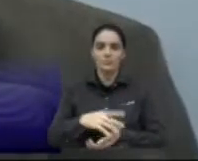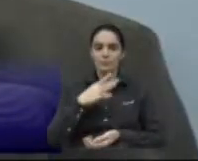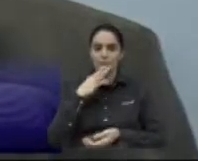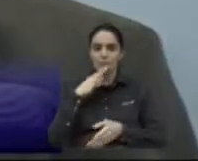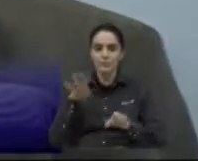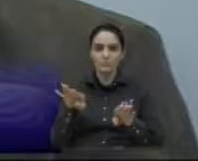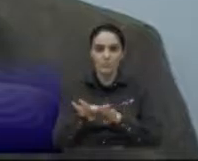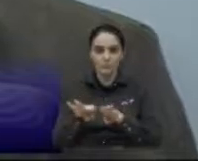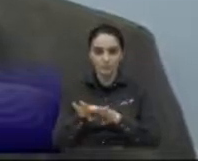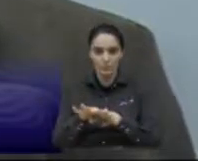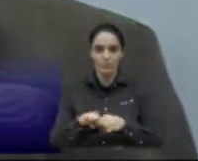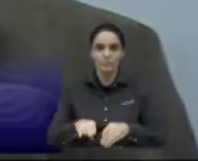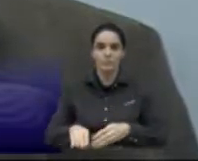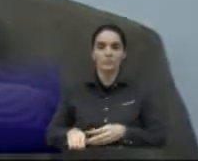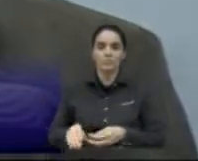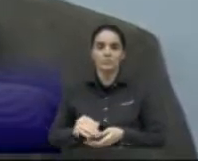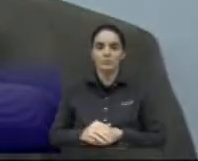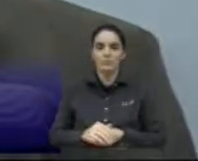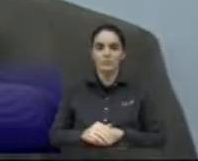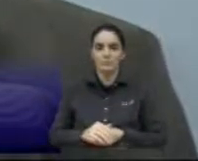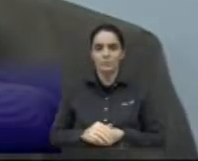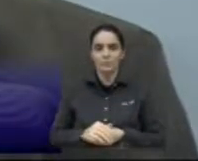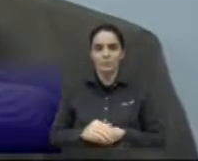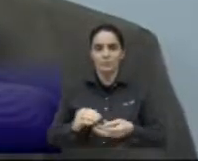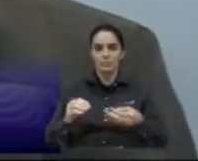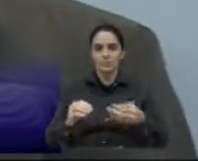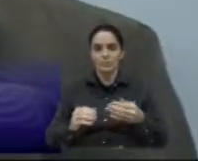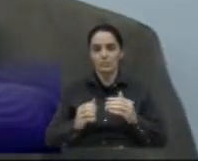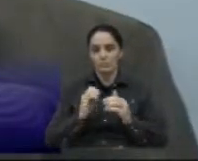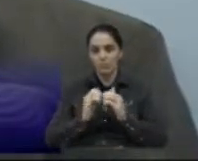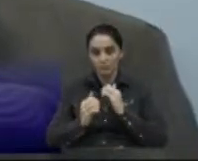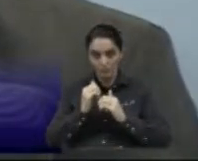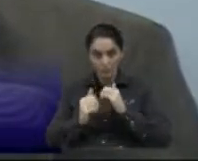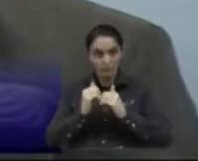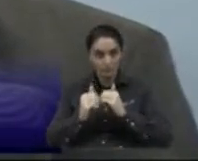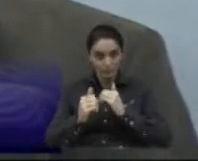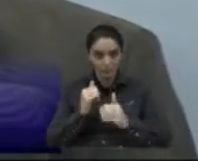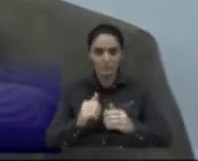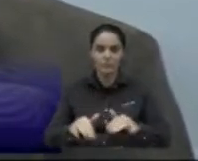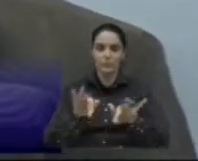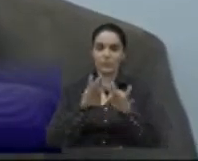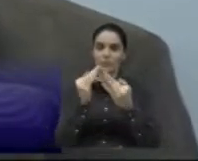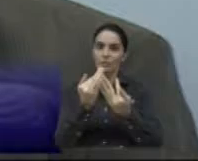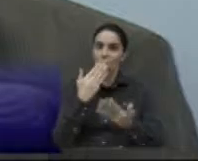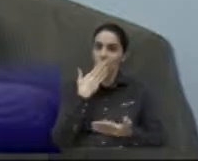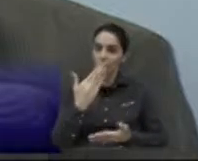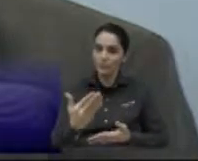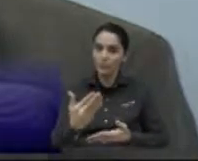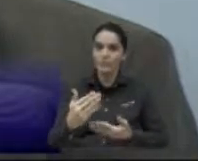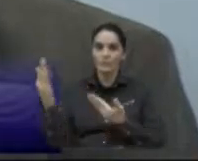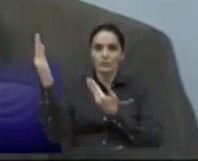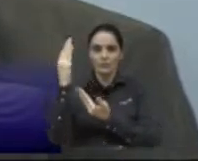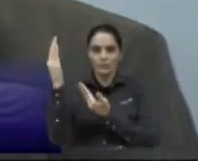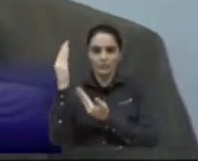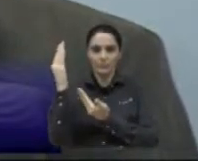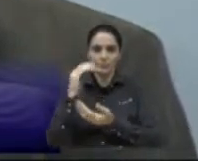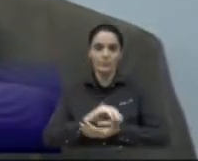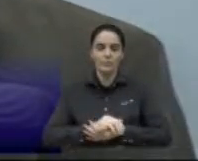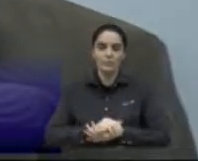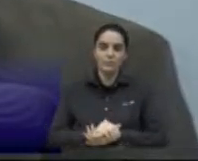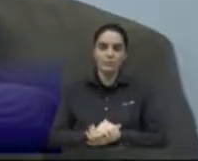Carlos Faveta, que foi jogador de futebol, uma pessoa que a família pediu que a gente pudesse homenagear. E